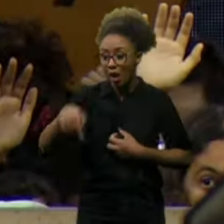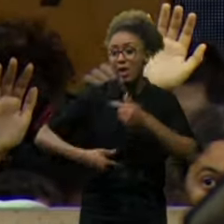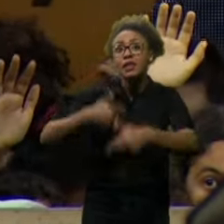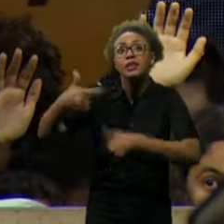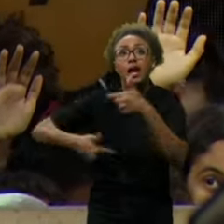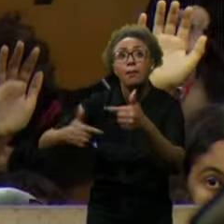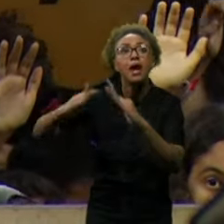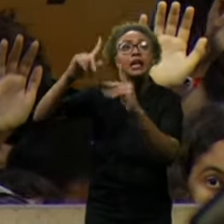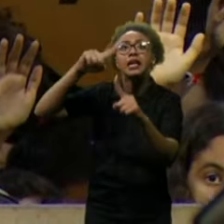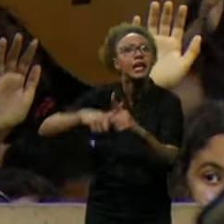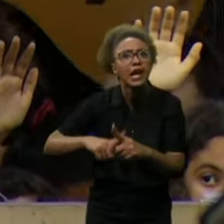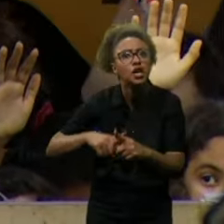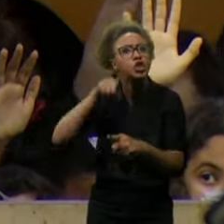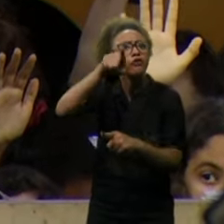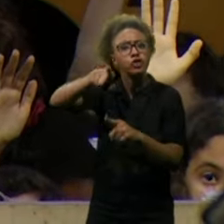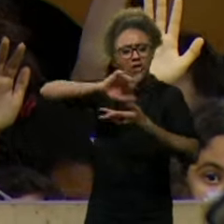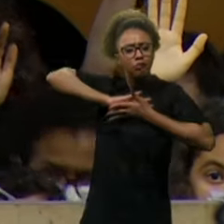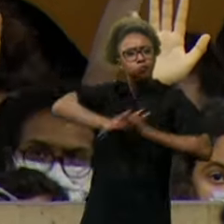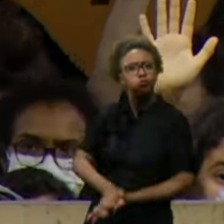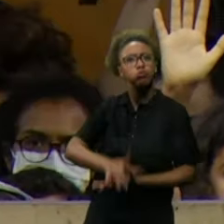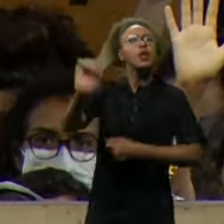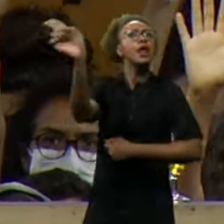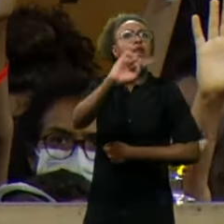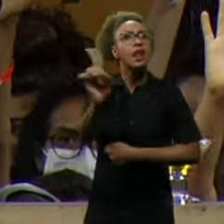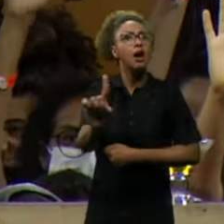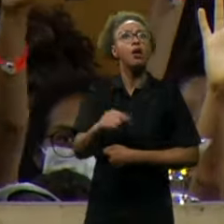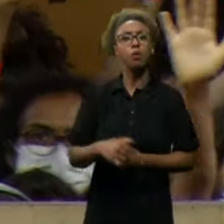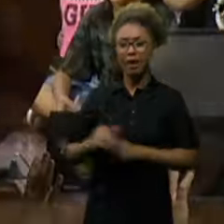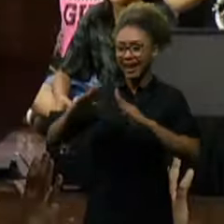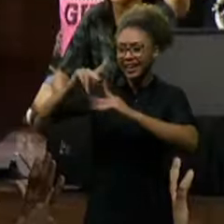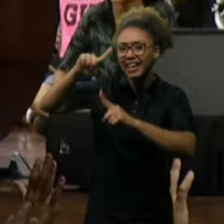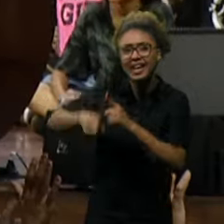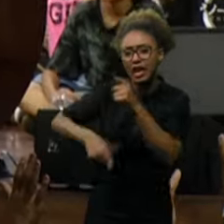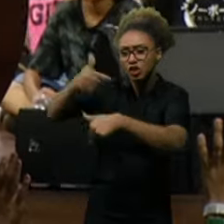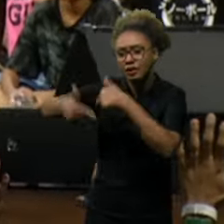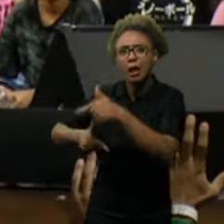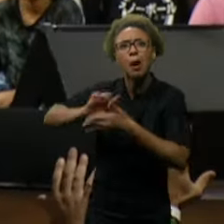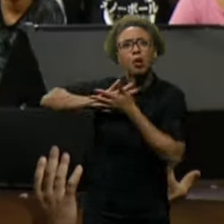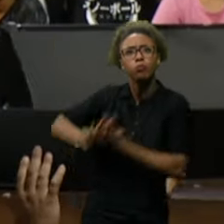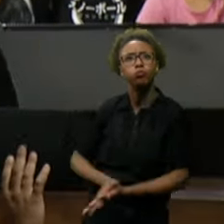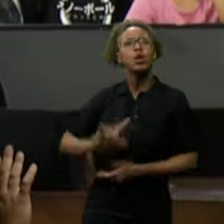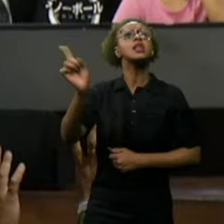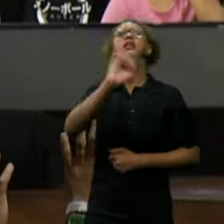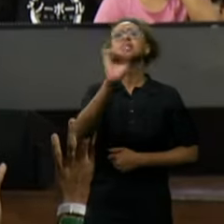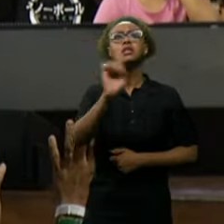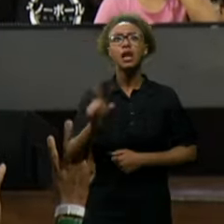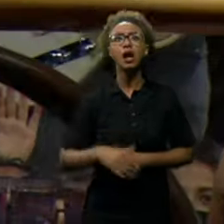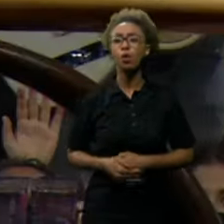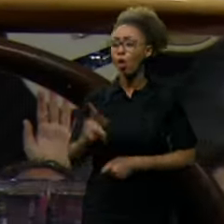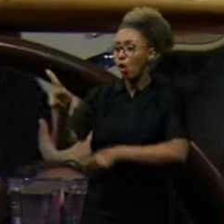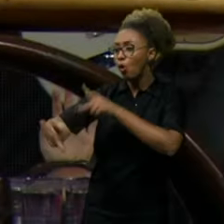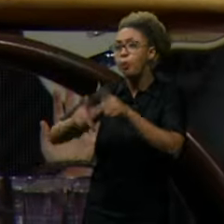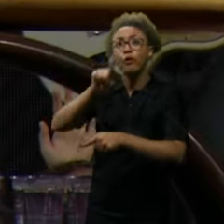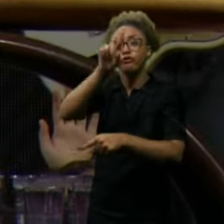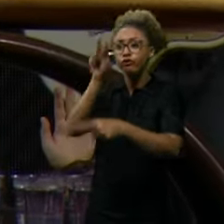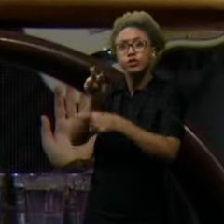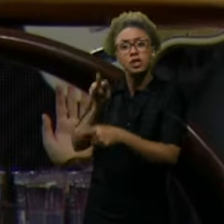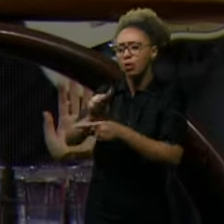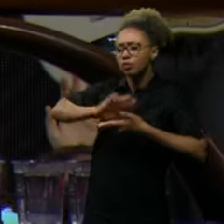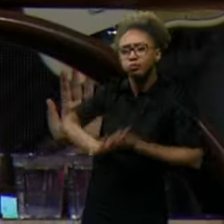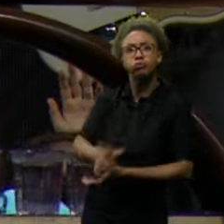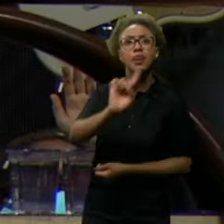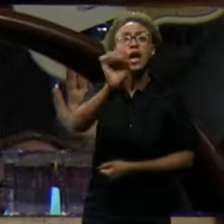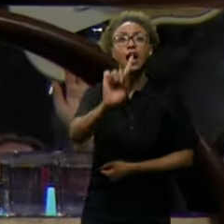vai te matar o ministério não vai te matar a igreja não pode te matar o rebanho de Cristo não vai te matar é